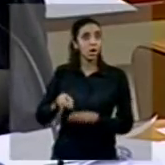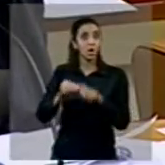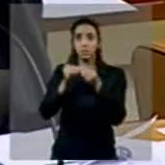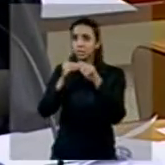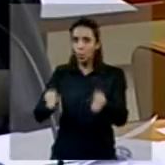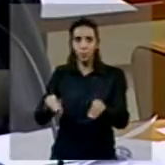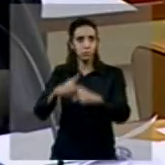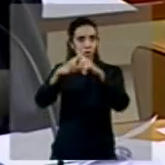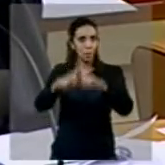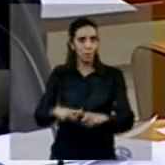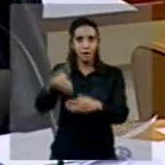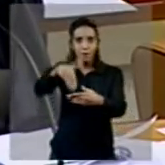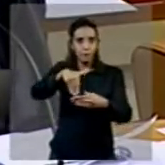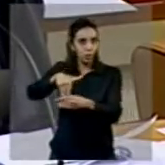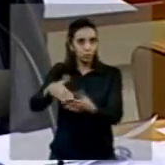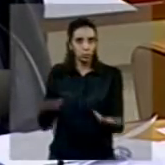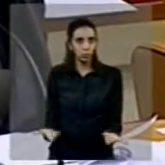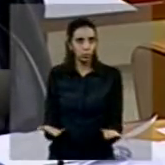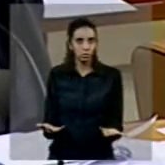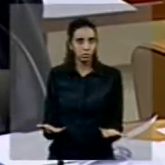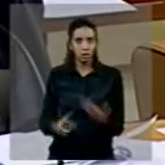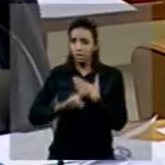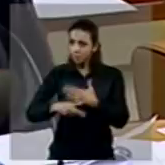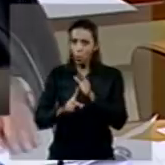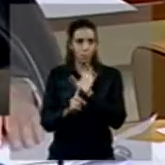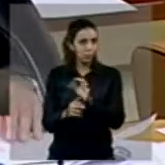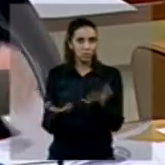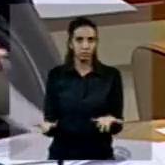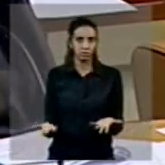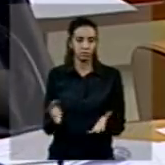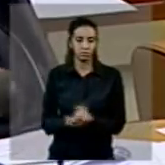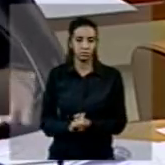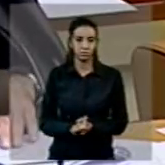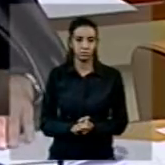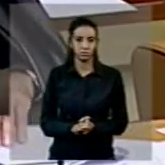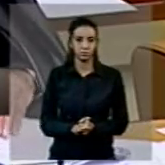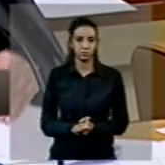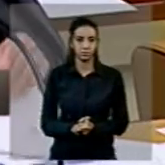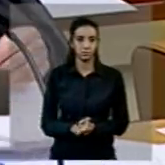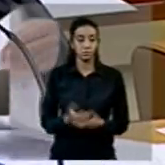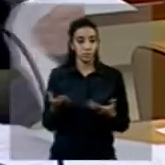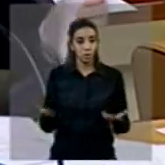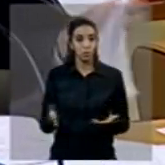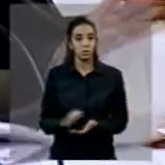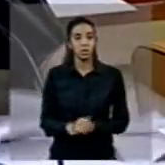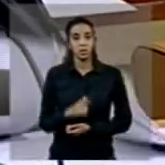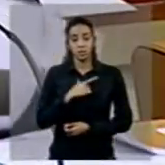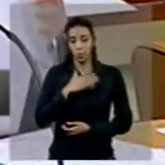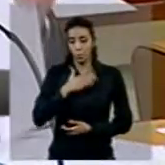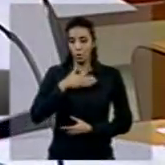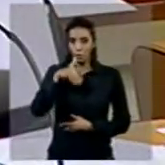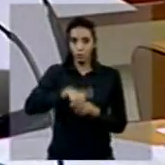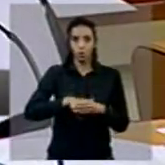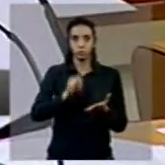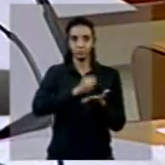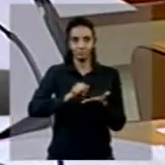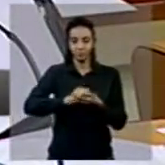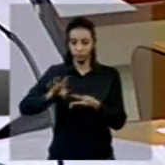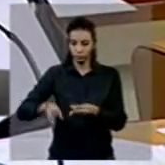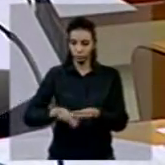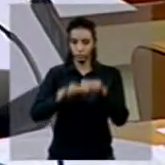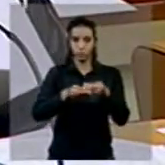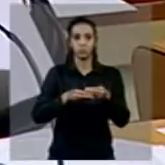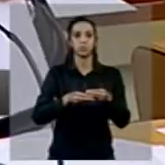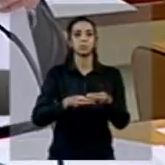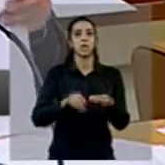competição eleitoral. Isso não influi na competição eleitoral. De sorte, senhor presidente, que eu vou fazer a juntada do voto por escrito para possibilitar os